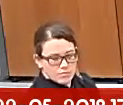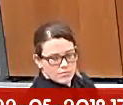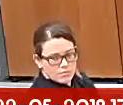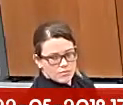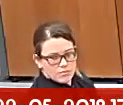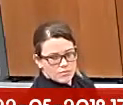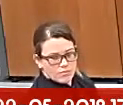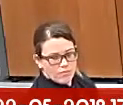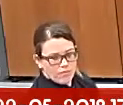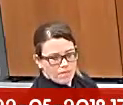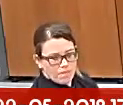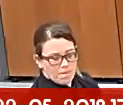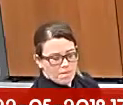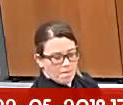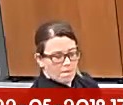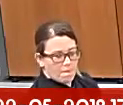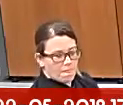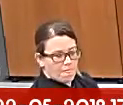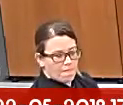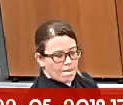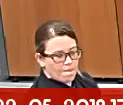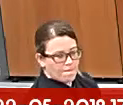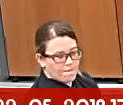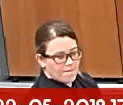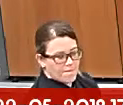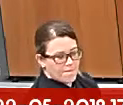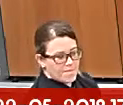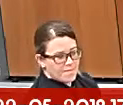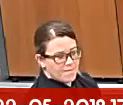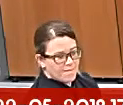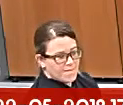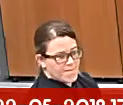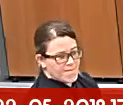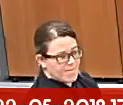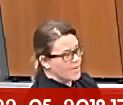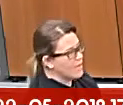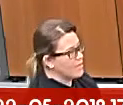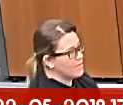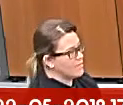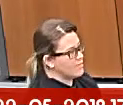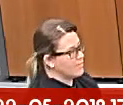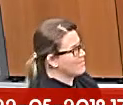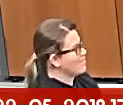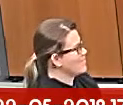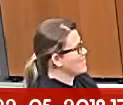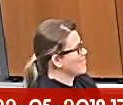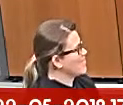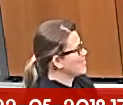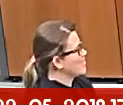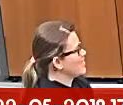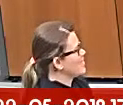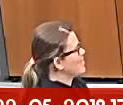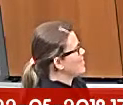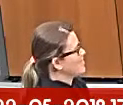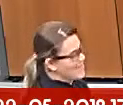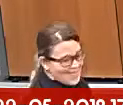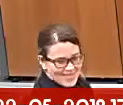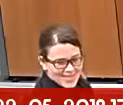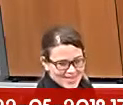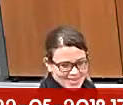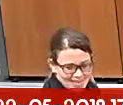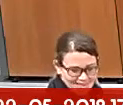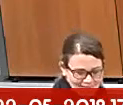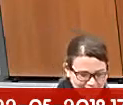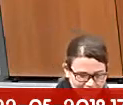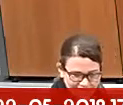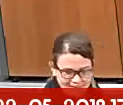quer falar, quando chegar em casa vai arrepender, dizer, olha, eu queria tanto ter falado, o deputado me deu a palavra, eu estava com